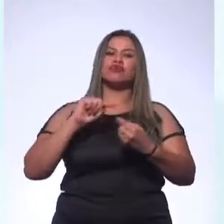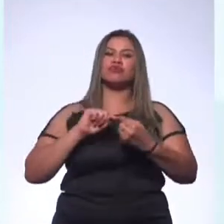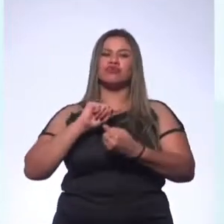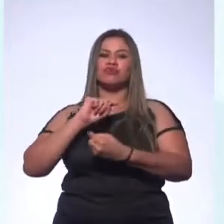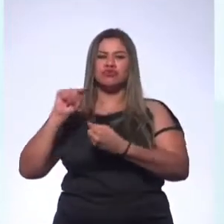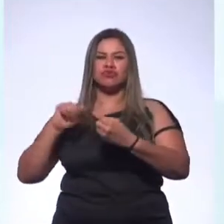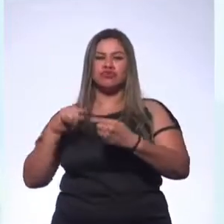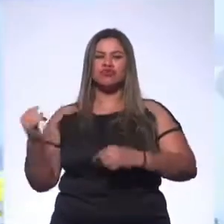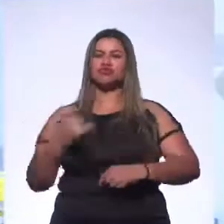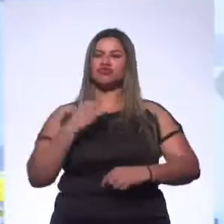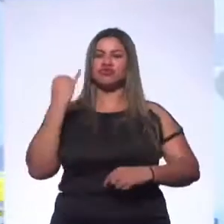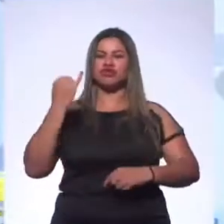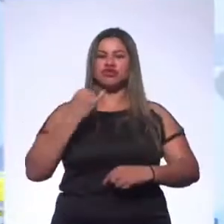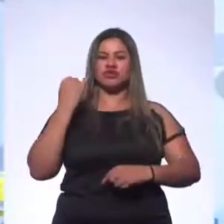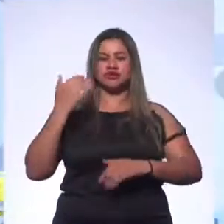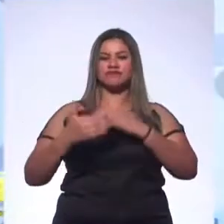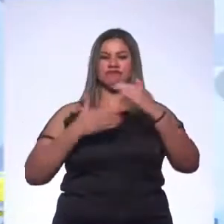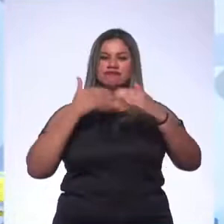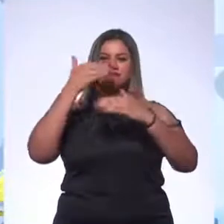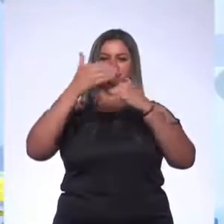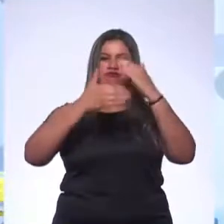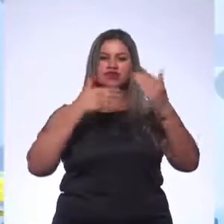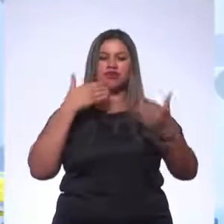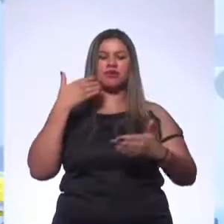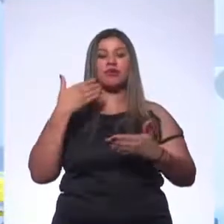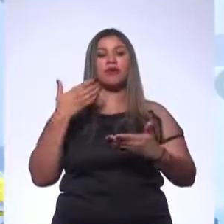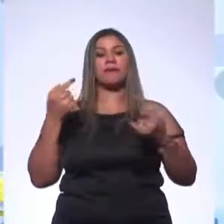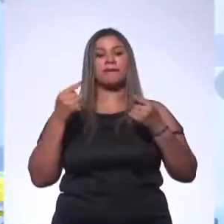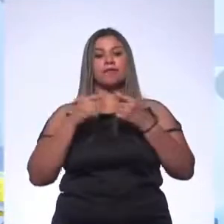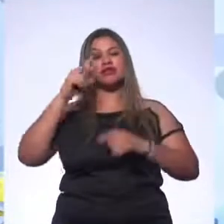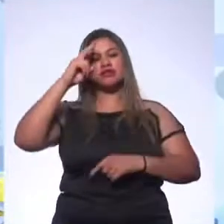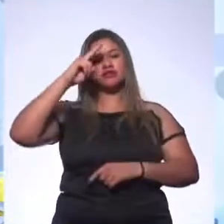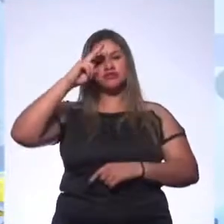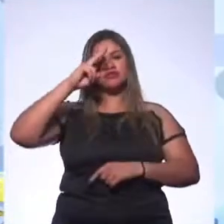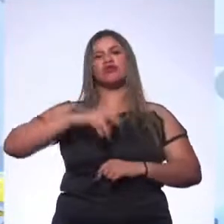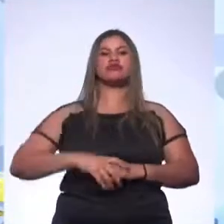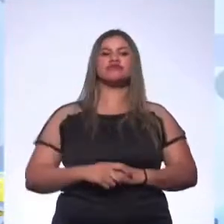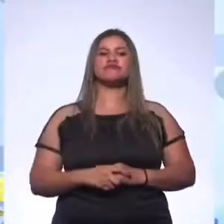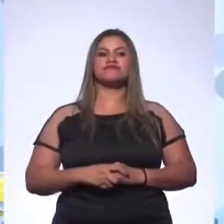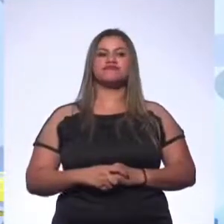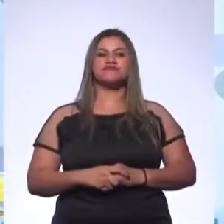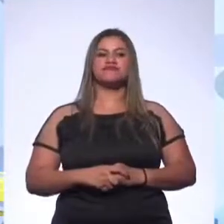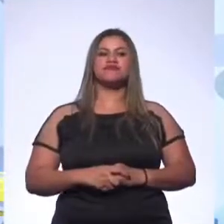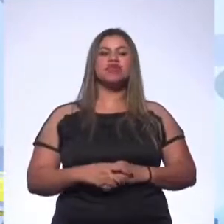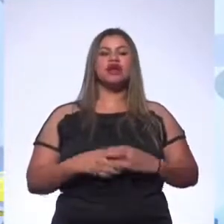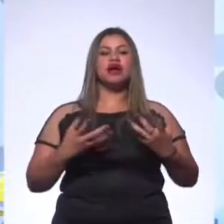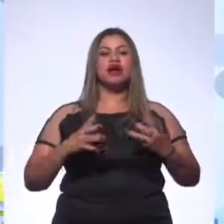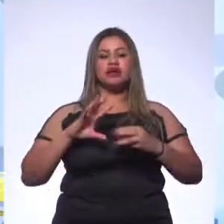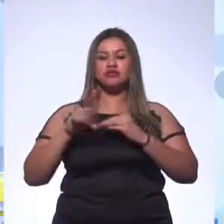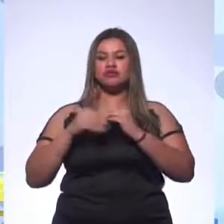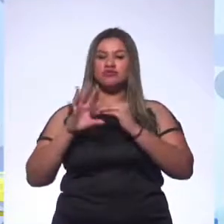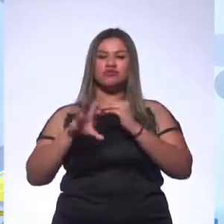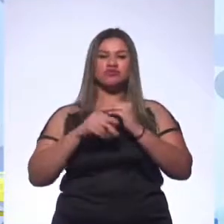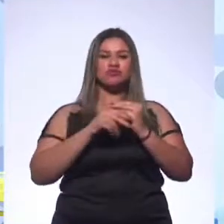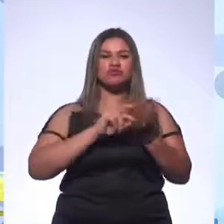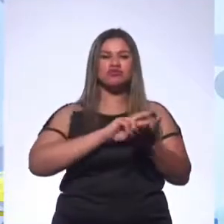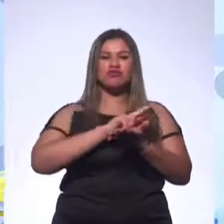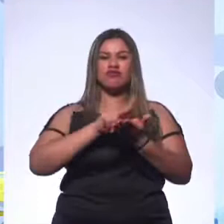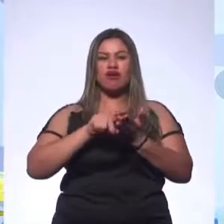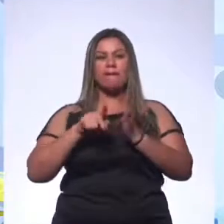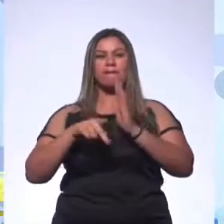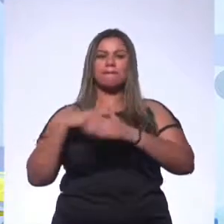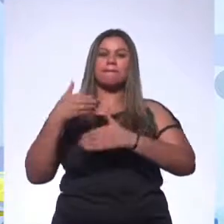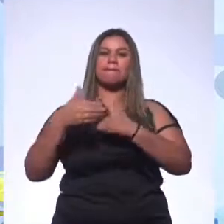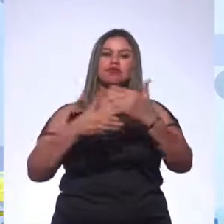muito importantes para desenvolvermos nesse processo histórico, ou seja, alencando as características desse